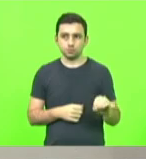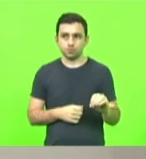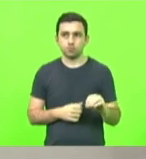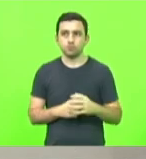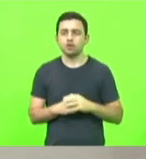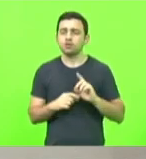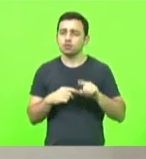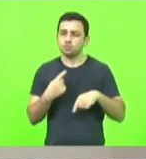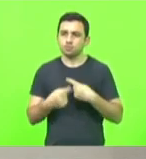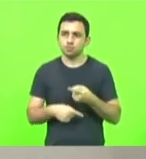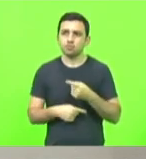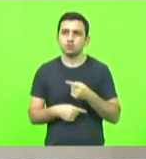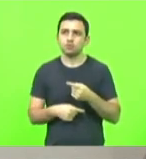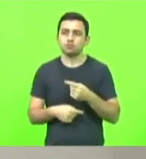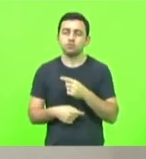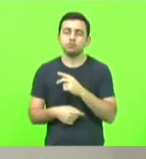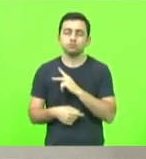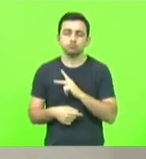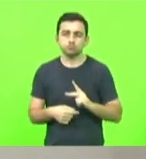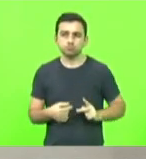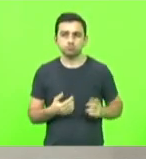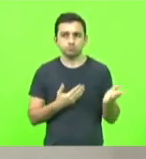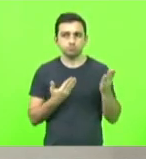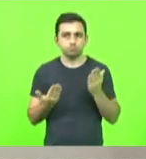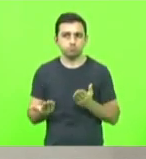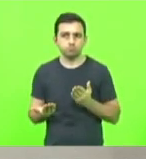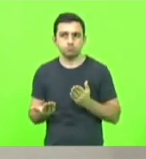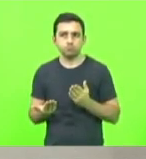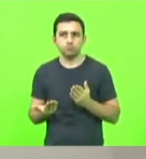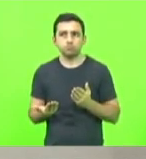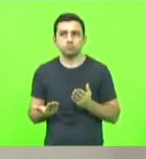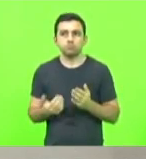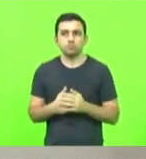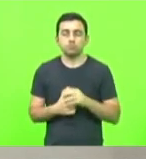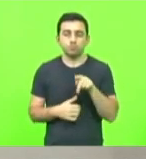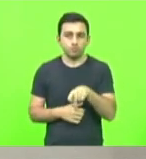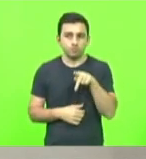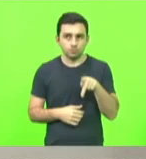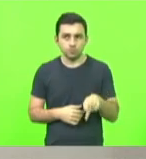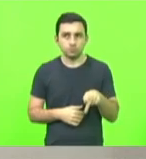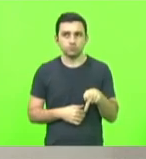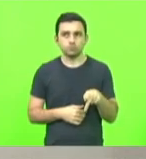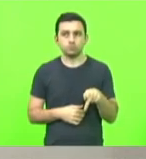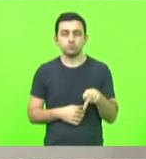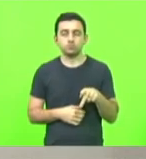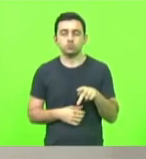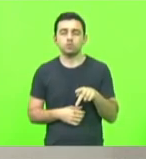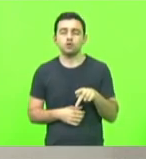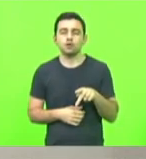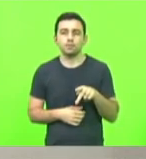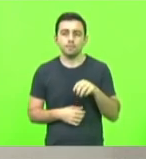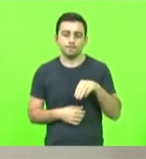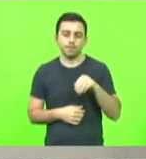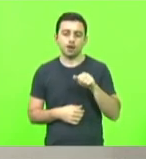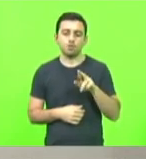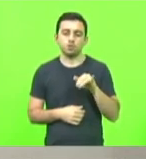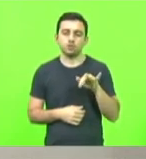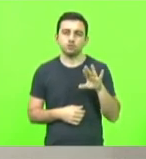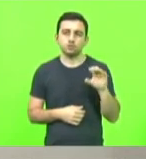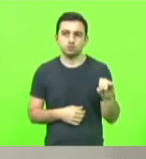presidente convidou para fazer uso da palavra o senhor presidente, o senhor professor, perdão, doutor Maurício Fernandes